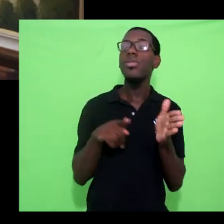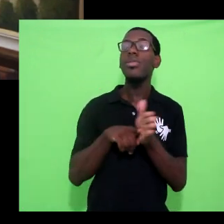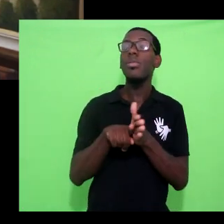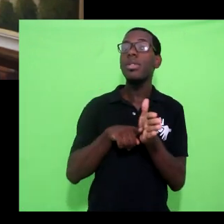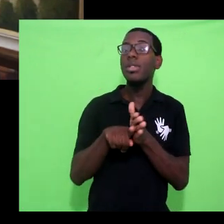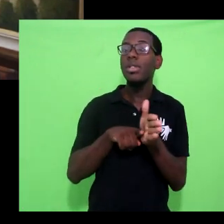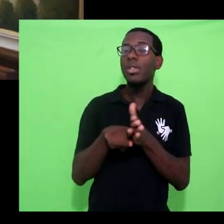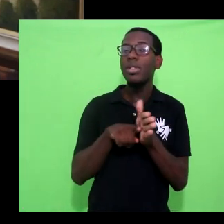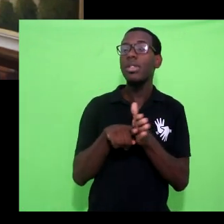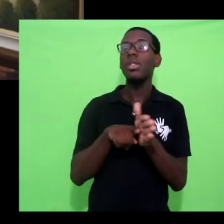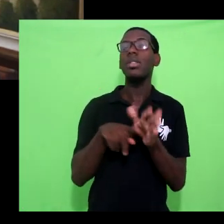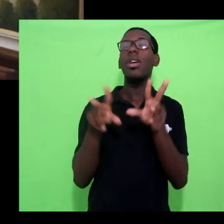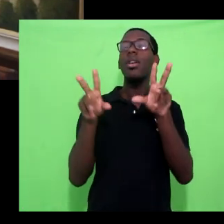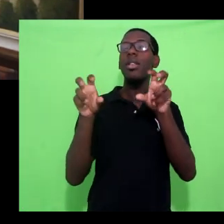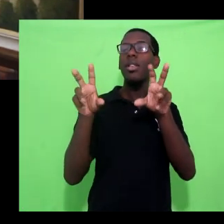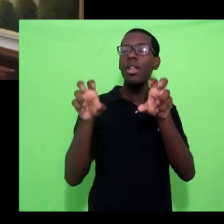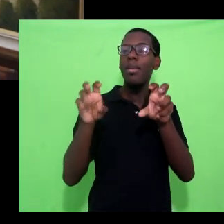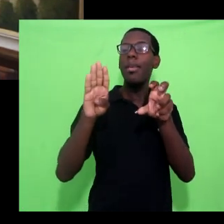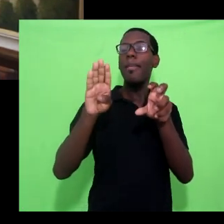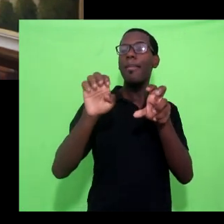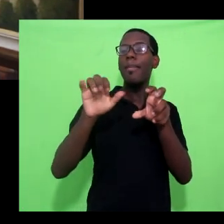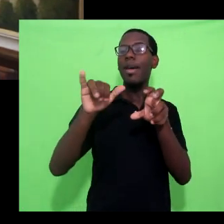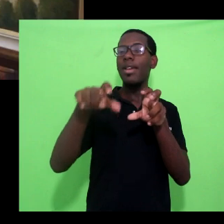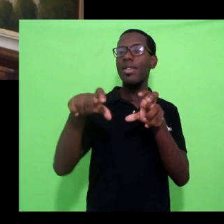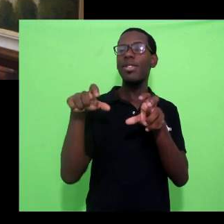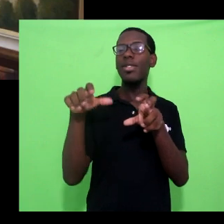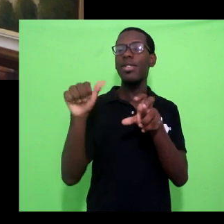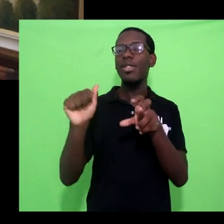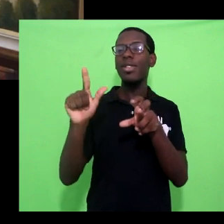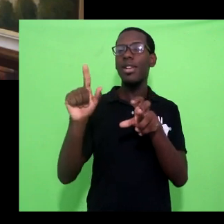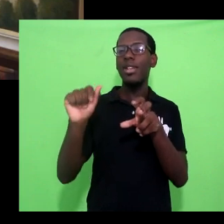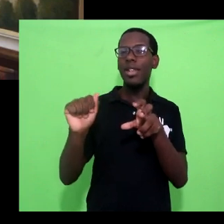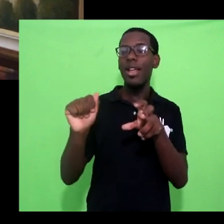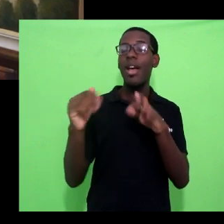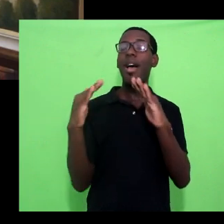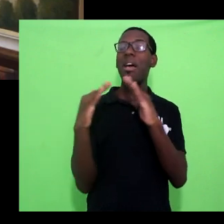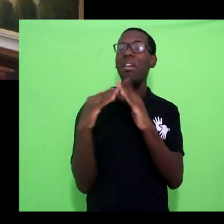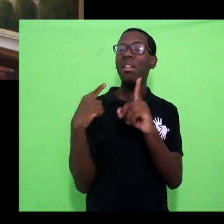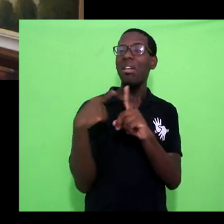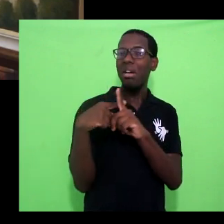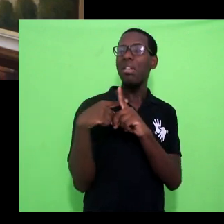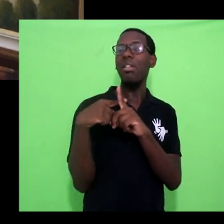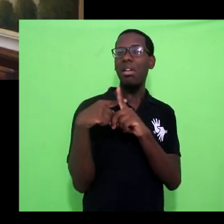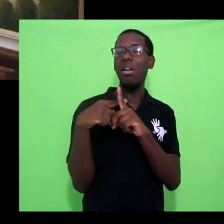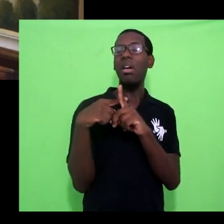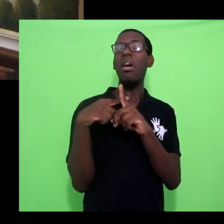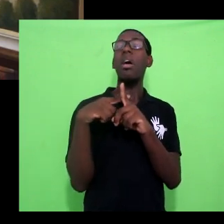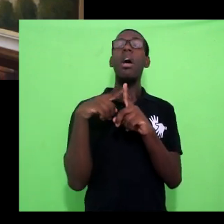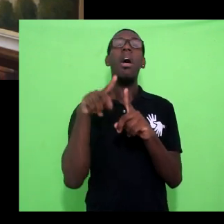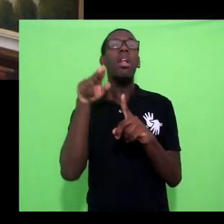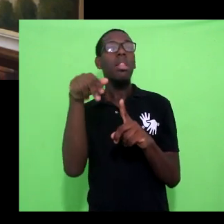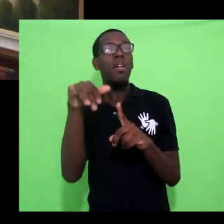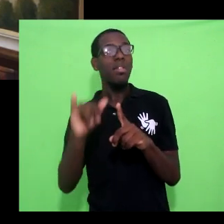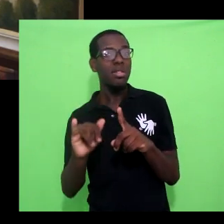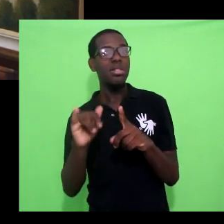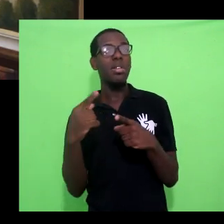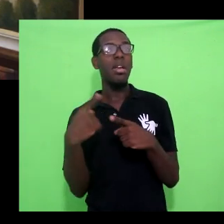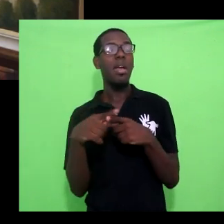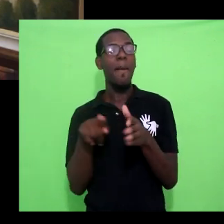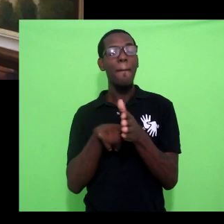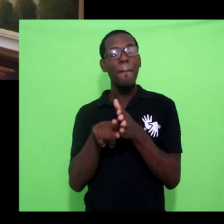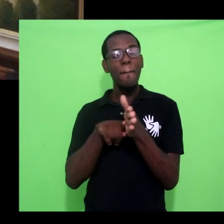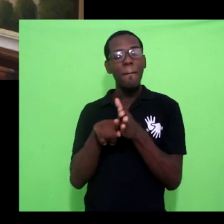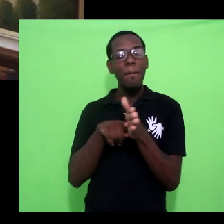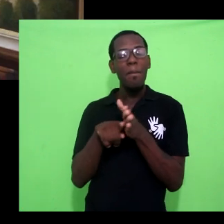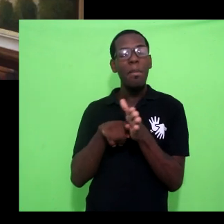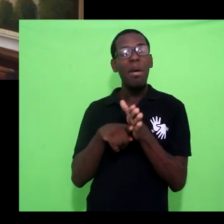Ciências Sociais pela Universidade do Estado do Rio de Janeiro, e hoje eu trabalho fazendo pesquisa em cima do tema